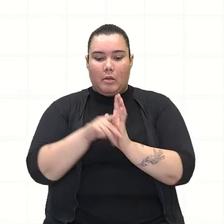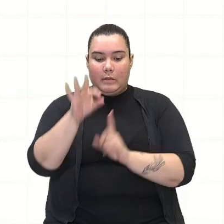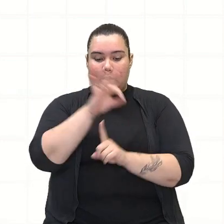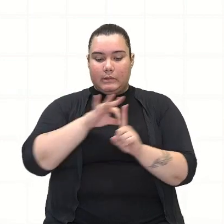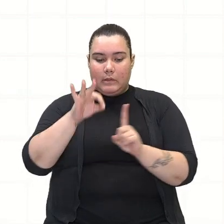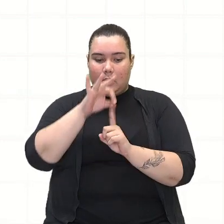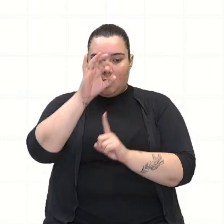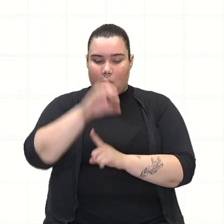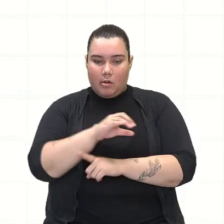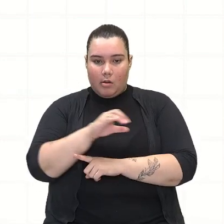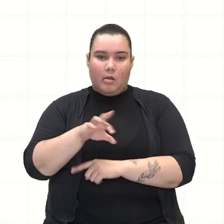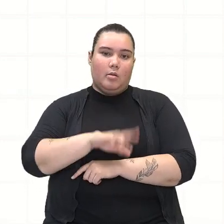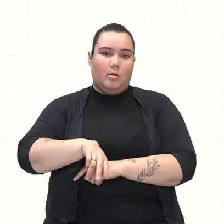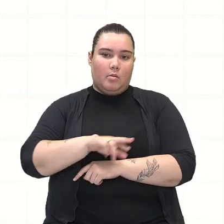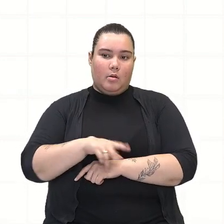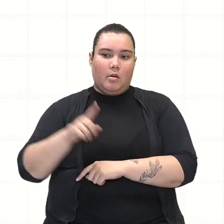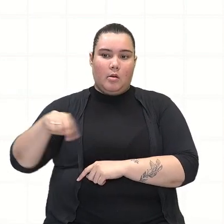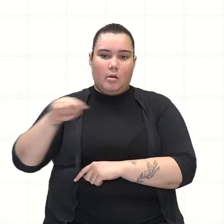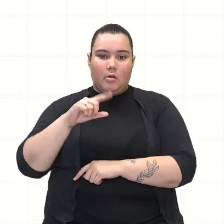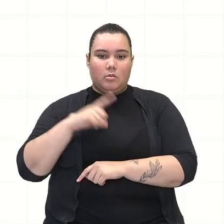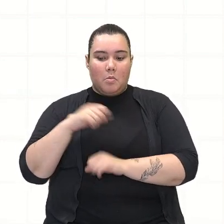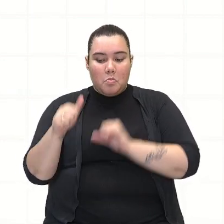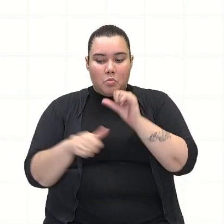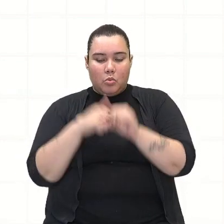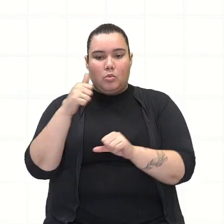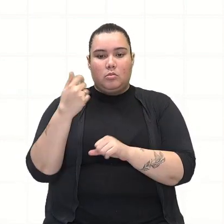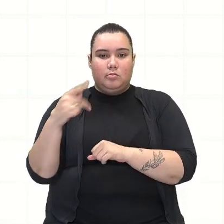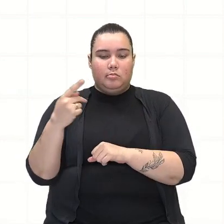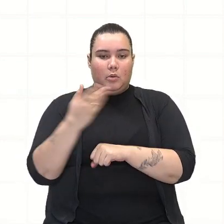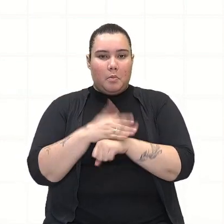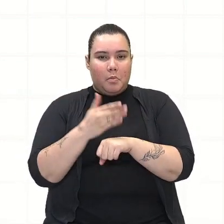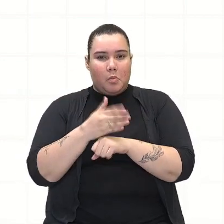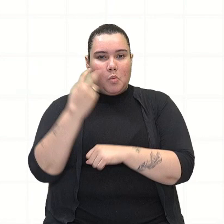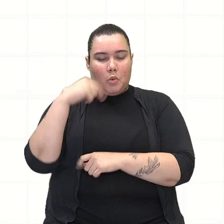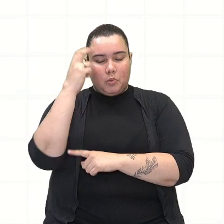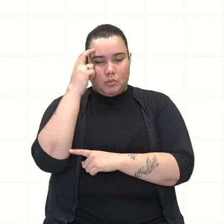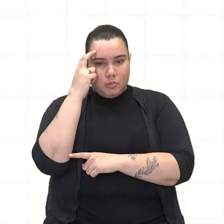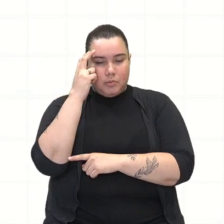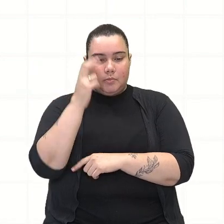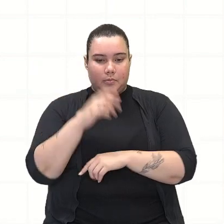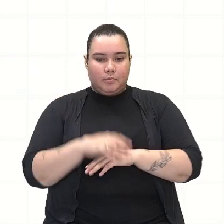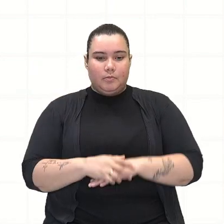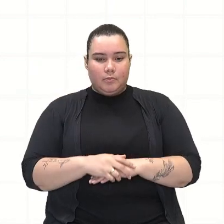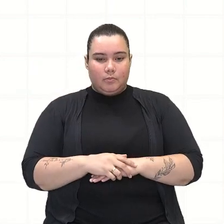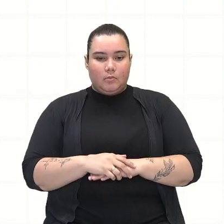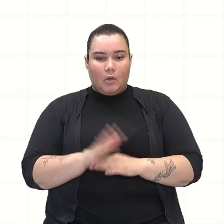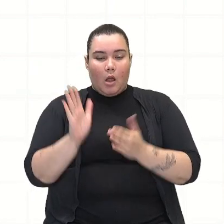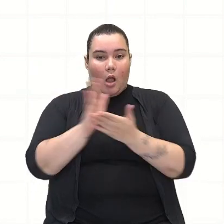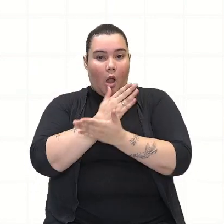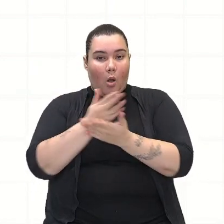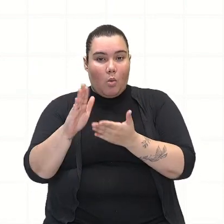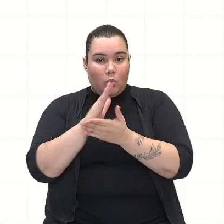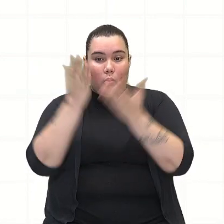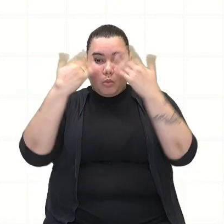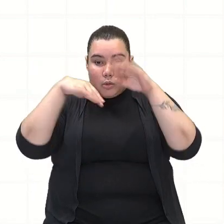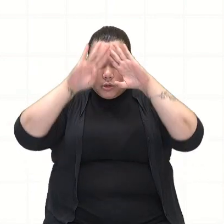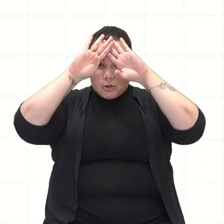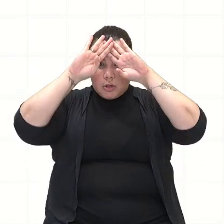mas na verdade eles estavam ressignificando essa prática, né? Alguns orixás, eles fazem